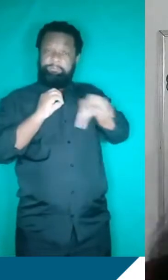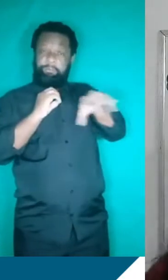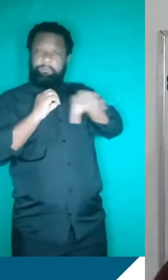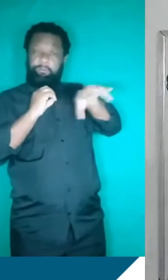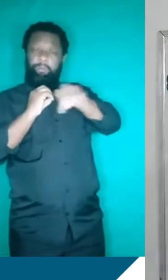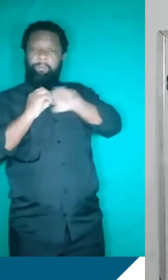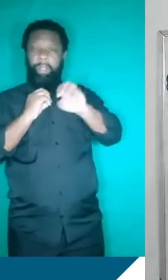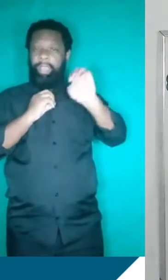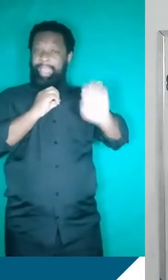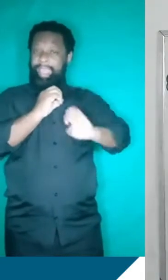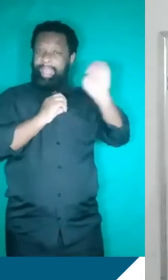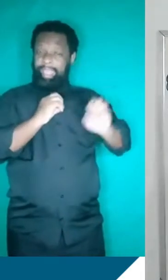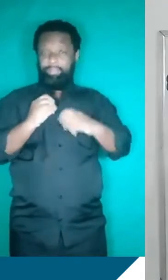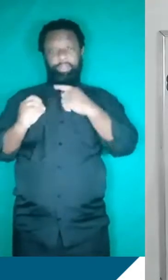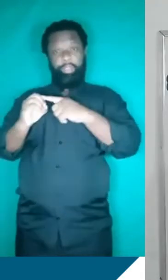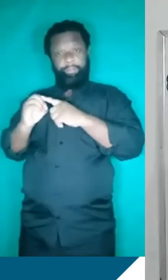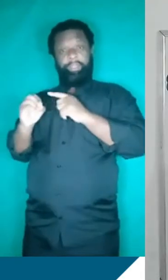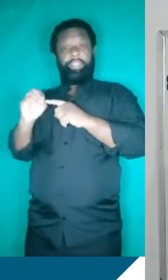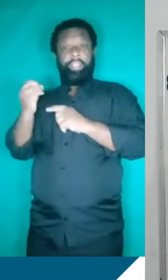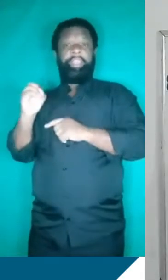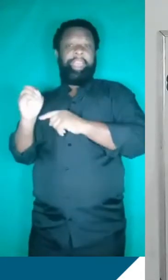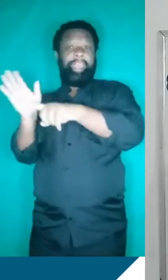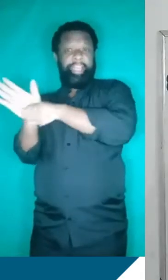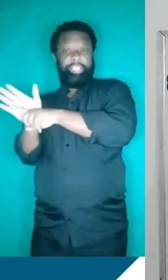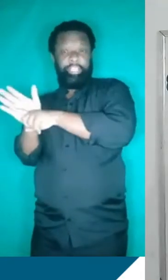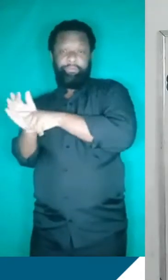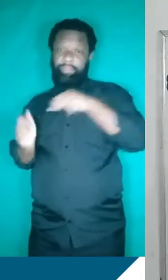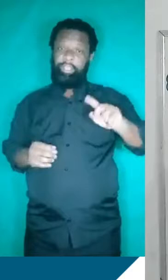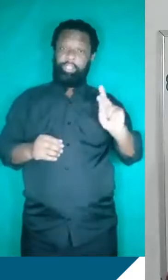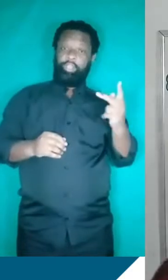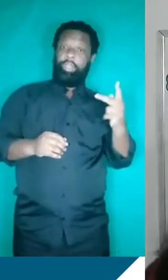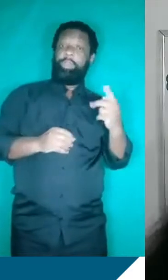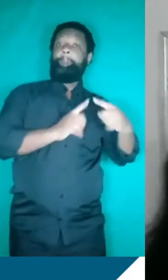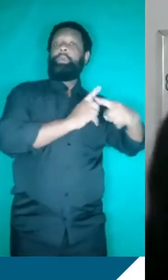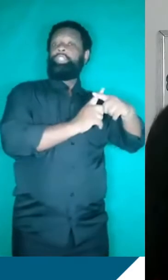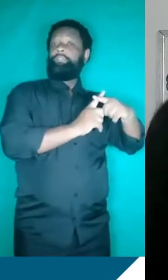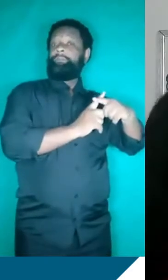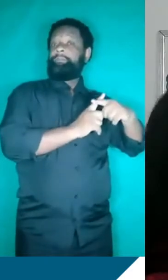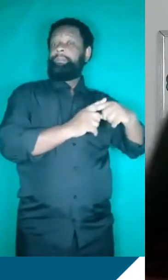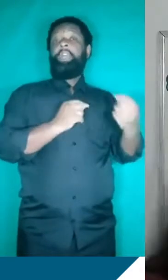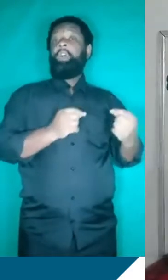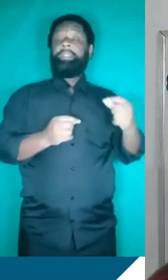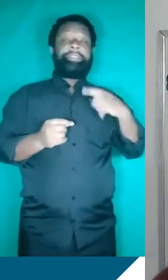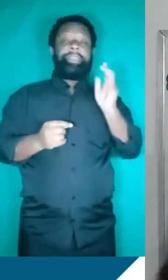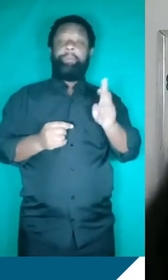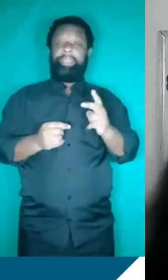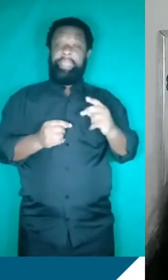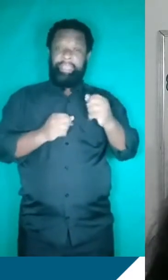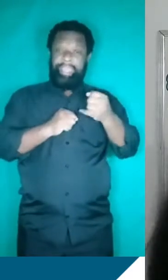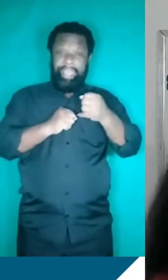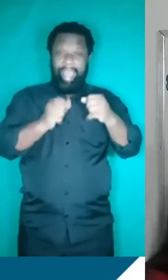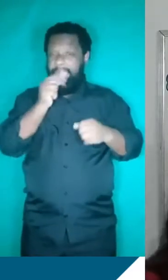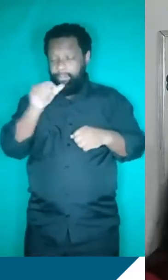ele fica com um polo parcialmente negativo, enquanto os hidrogênios ficam positivos. Então a tendência, quando você